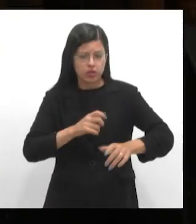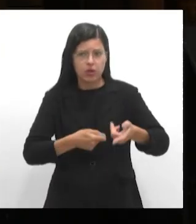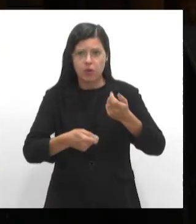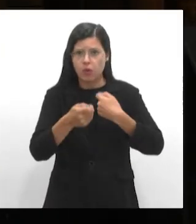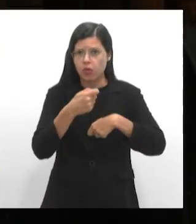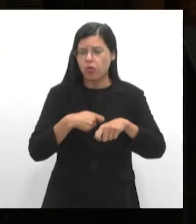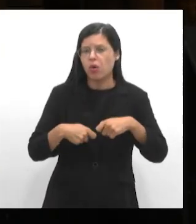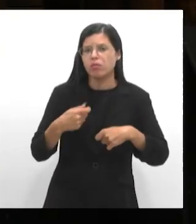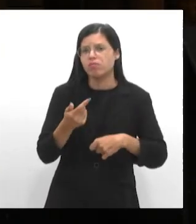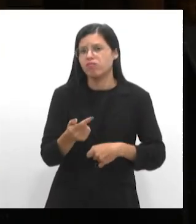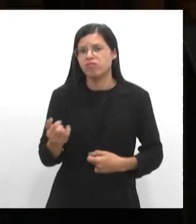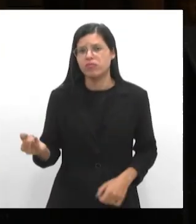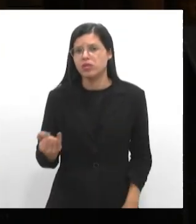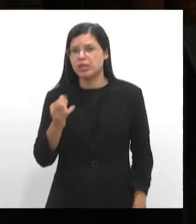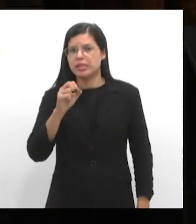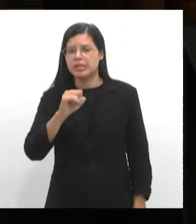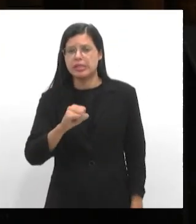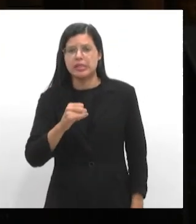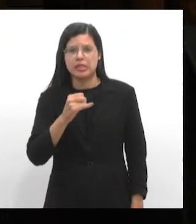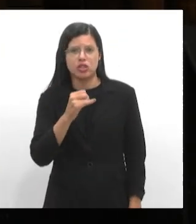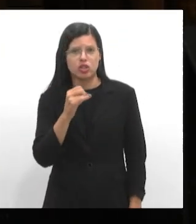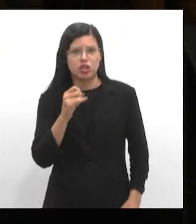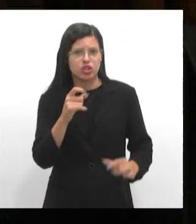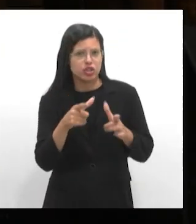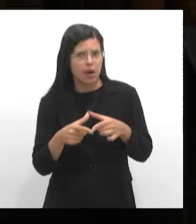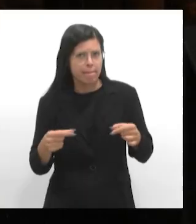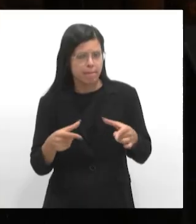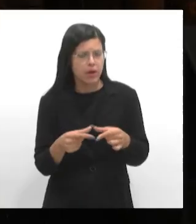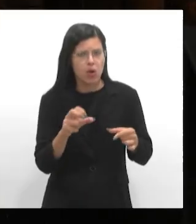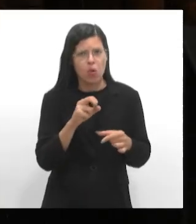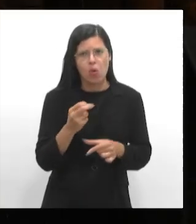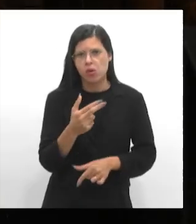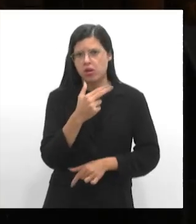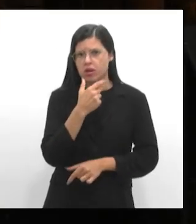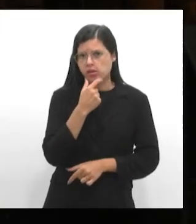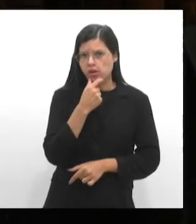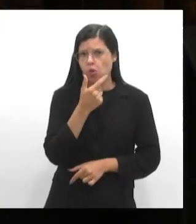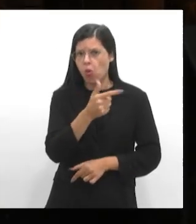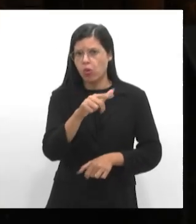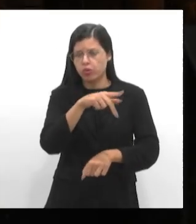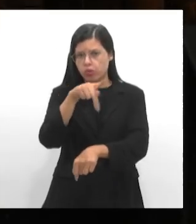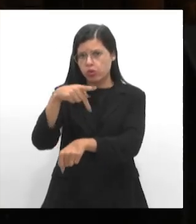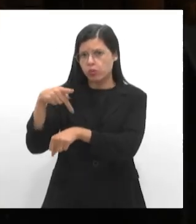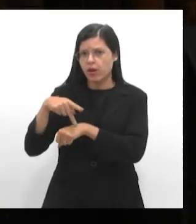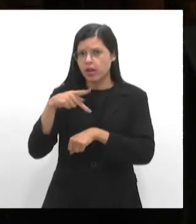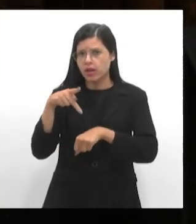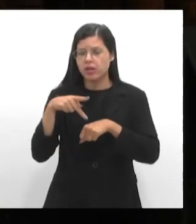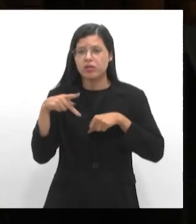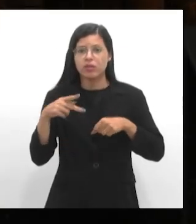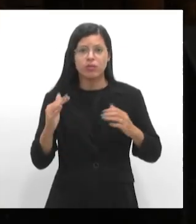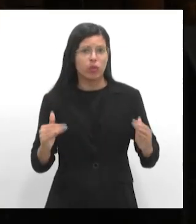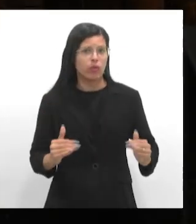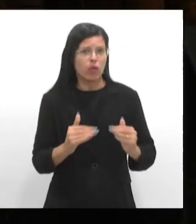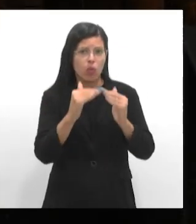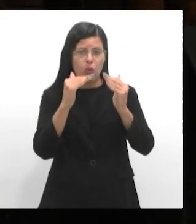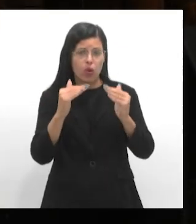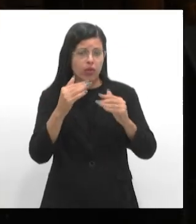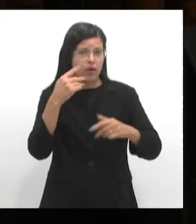a Inglaterra ou outros países vão acordar com esta política